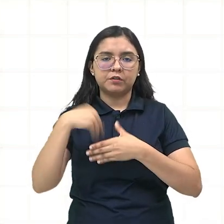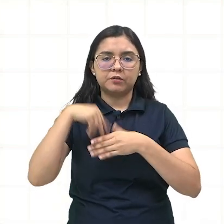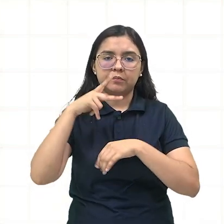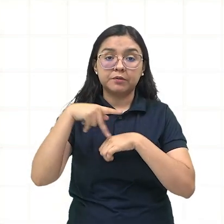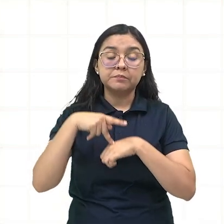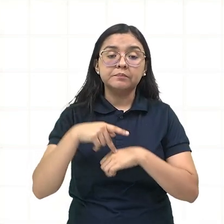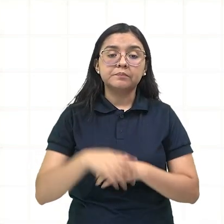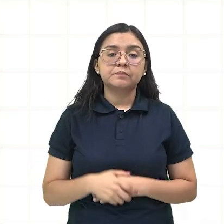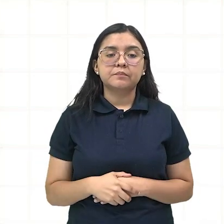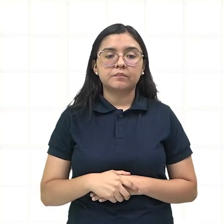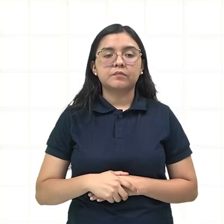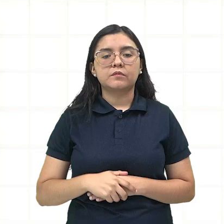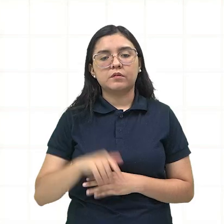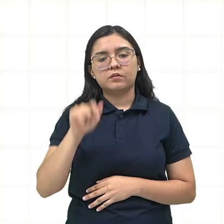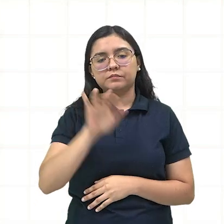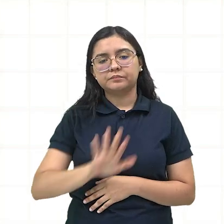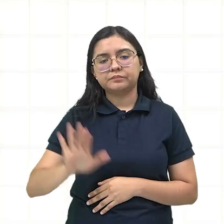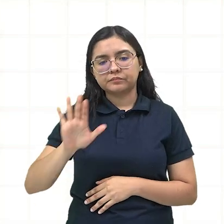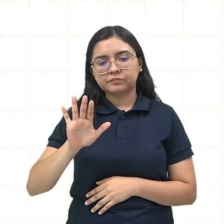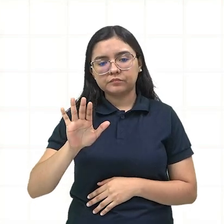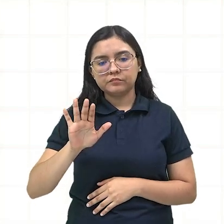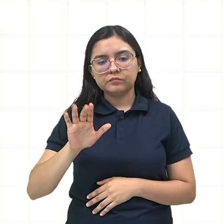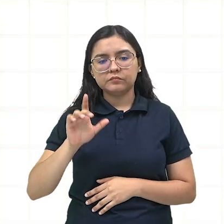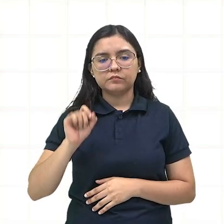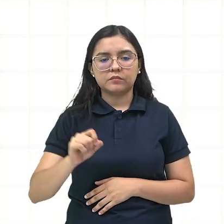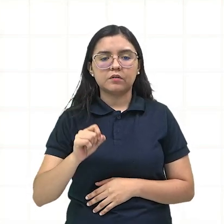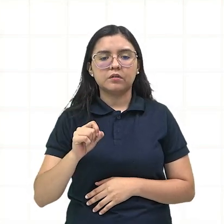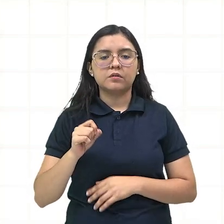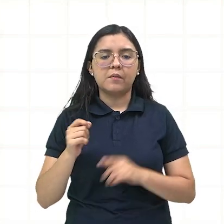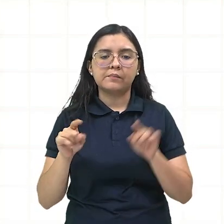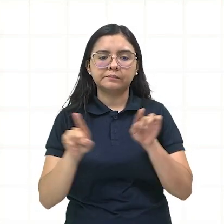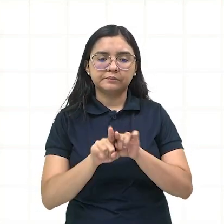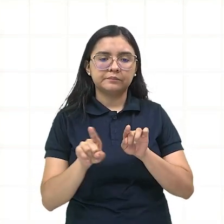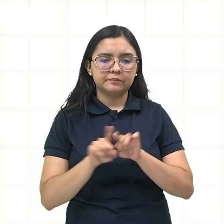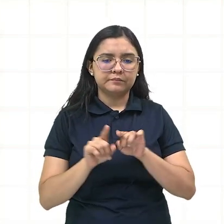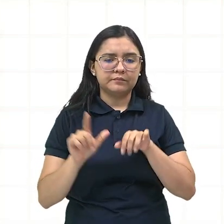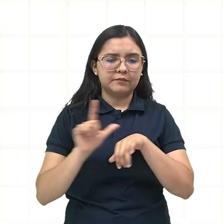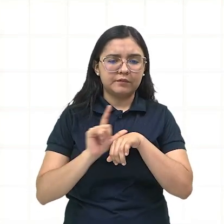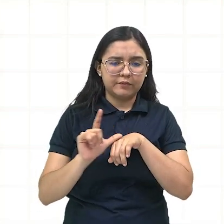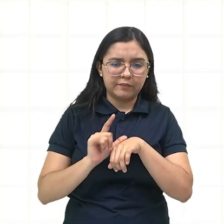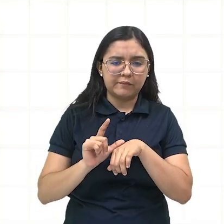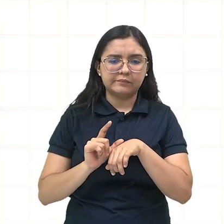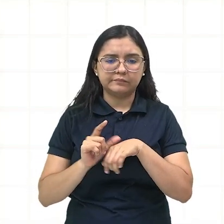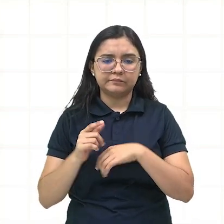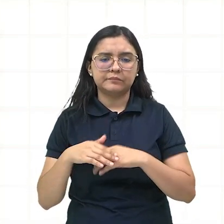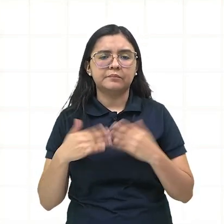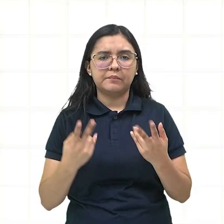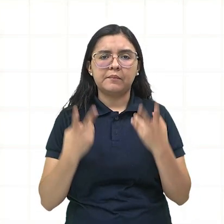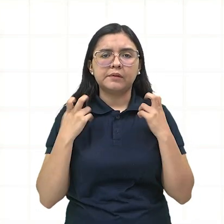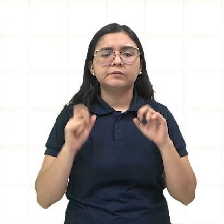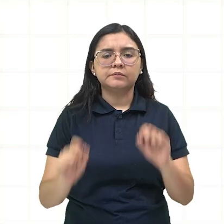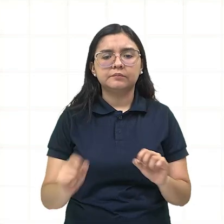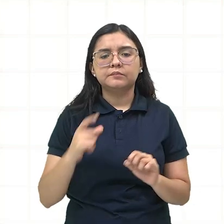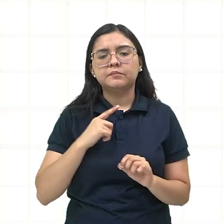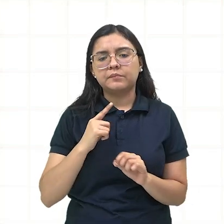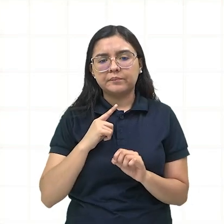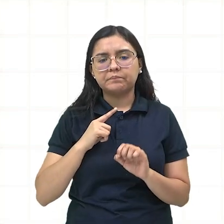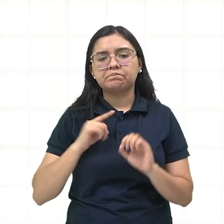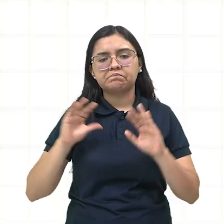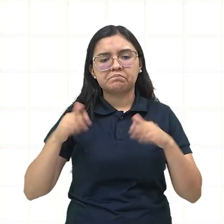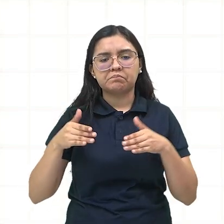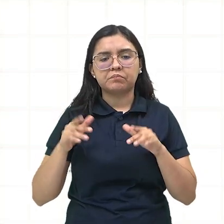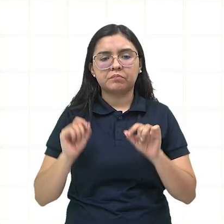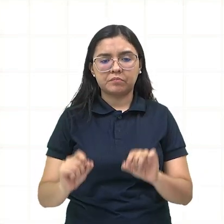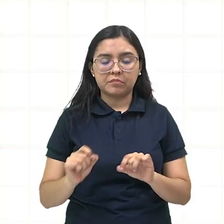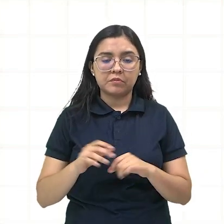país. Todas essas áreas em roxo, né, em lilás aí na tela de vocês, observe como concentra muito na Europa,